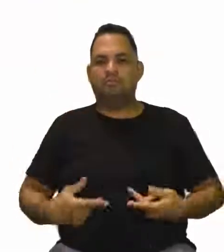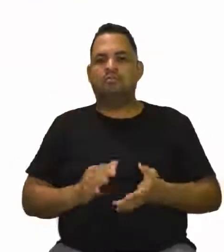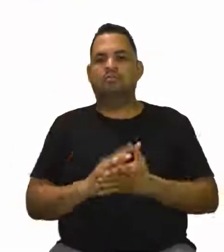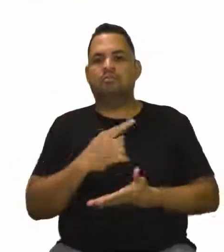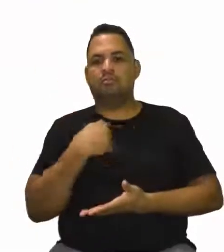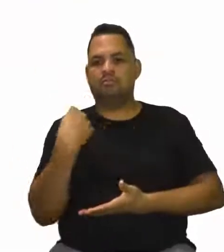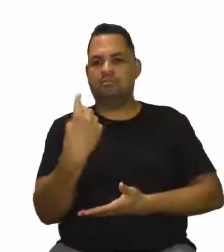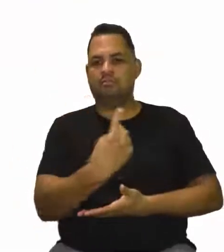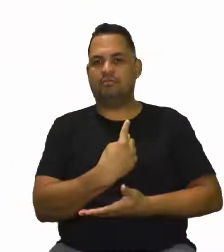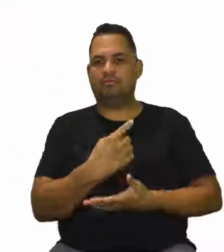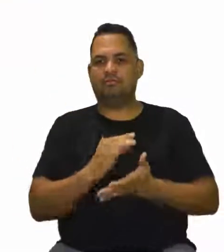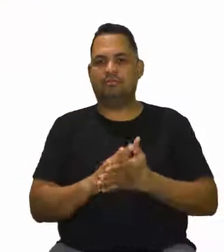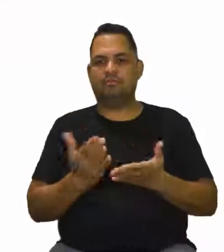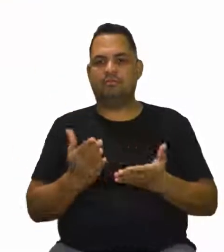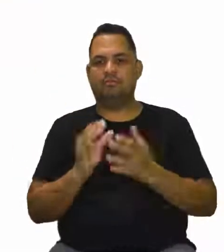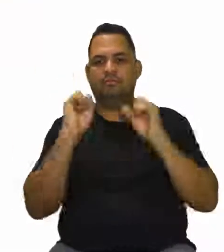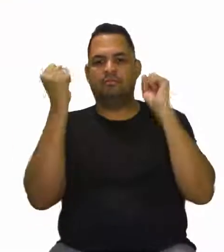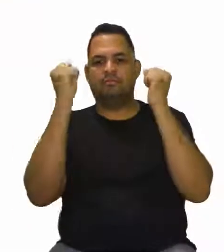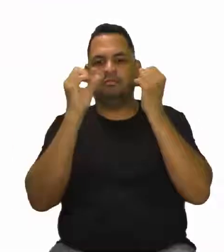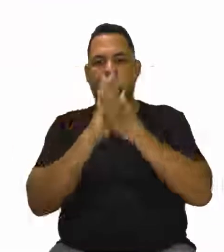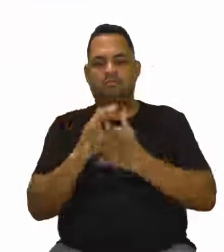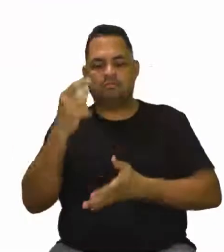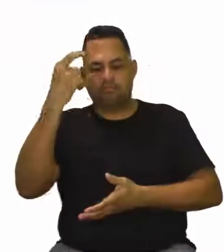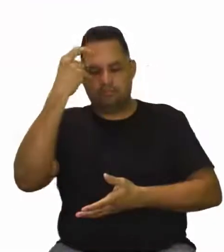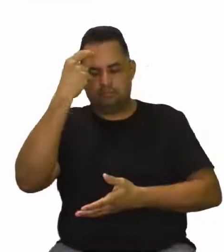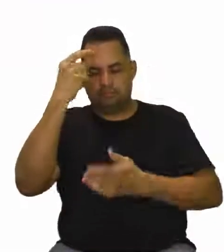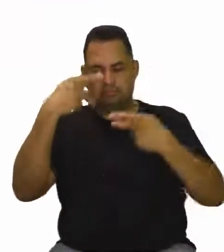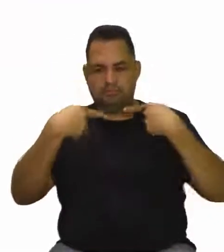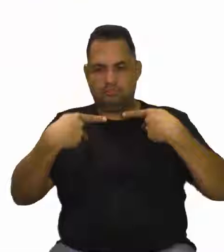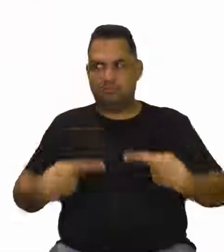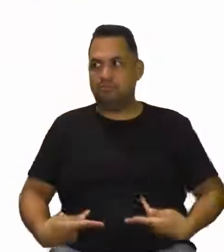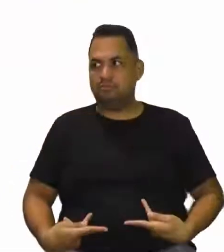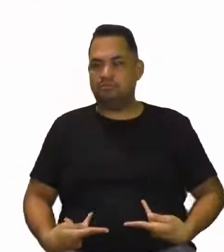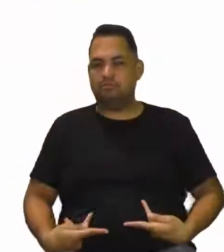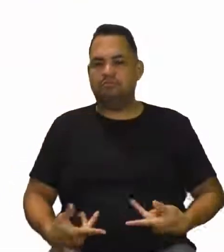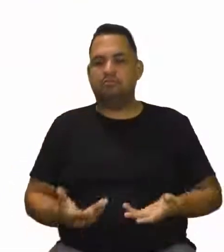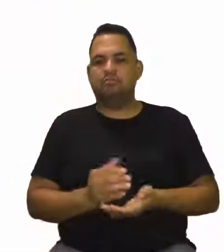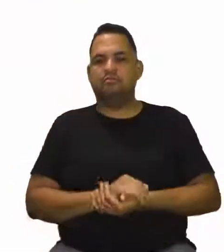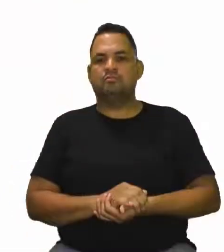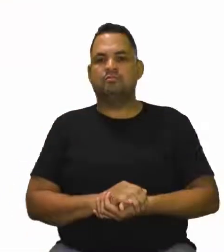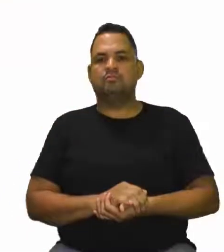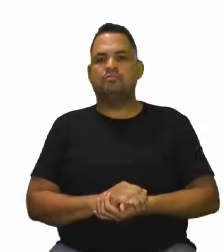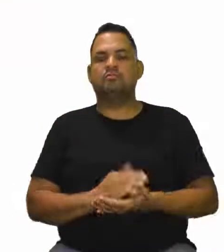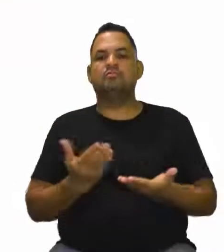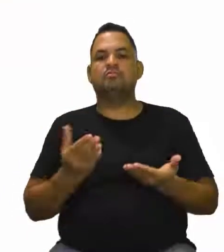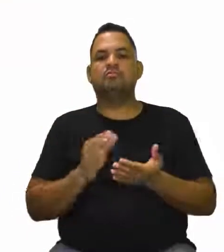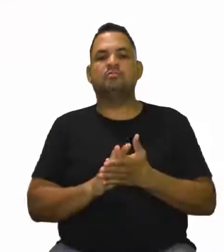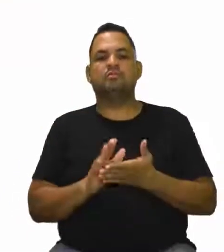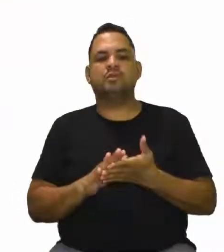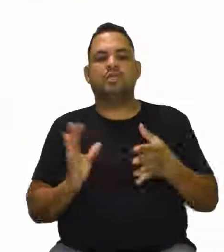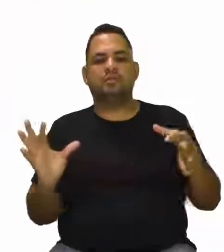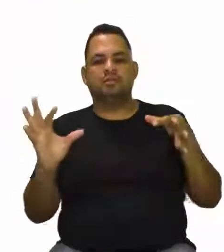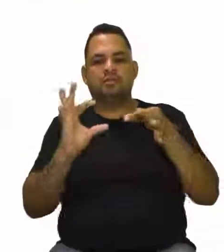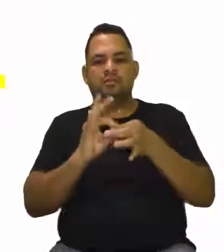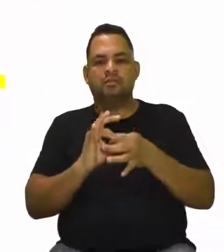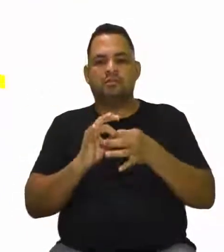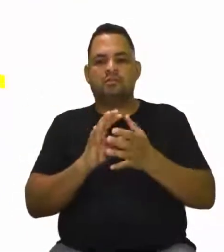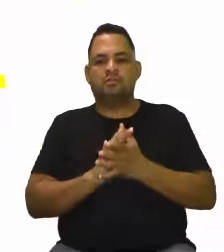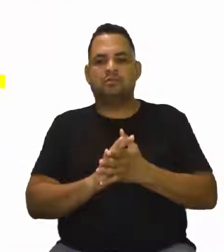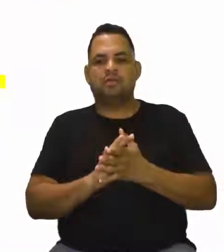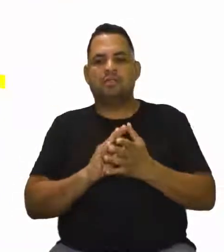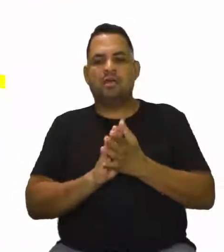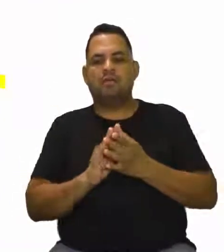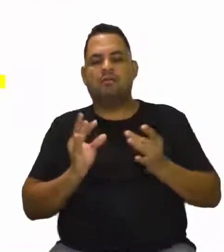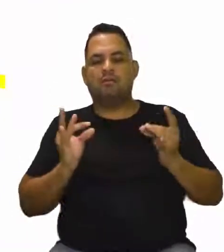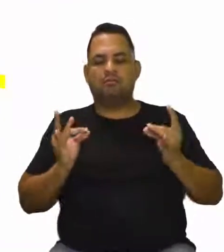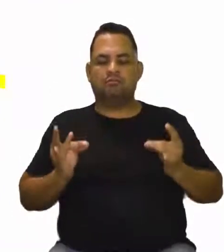nós temos a ginástica de conscientização corporal, que vai estar associada aí ao